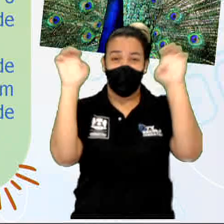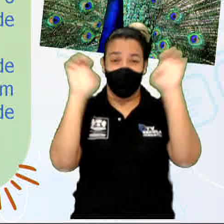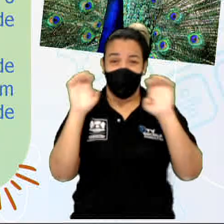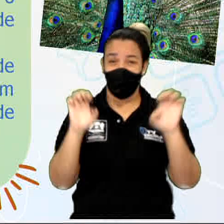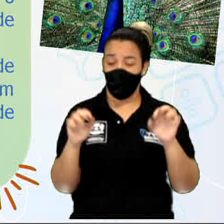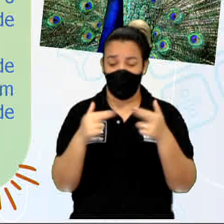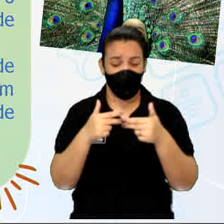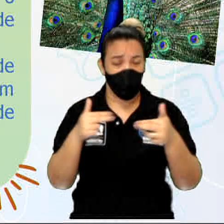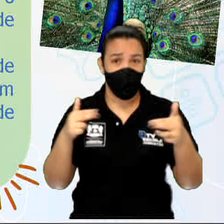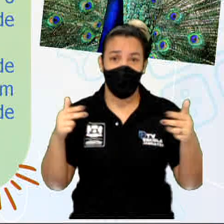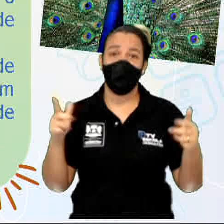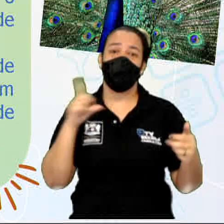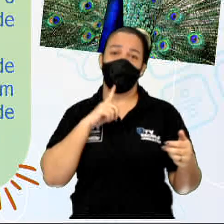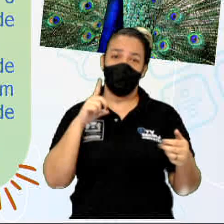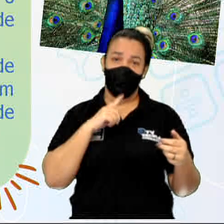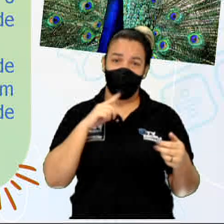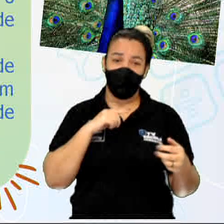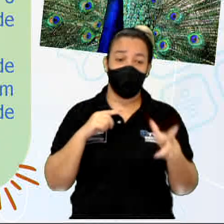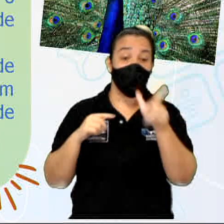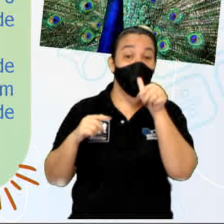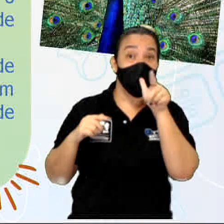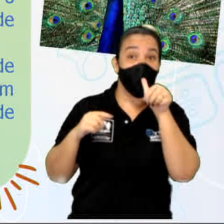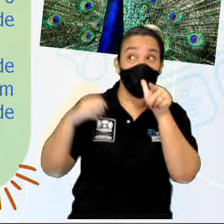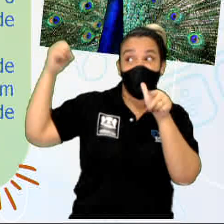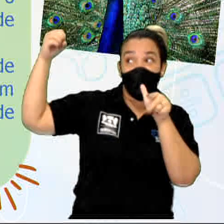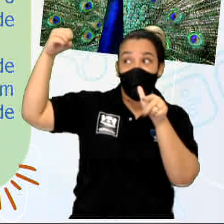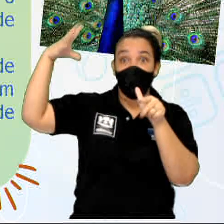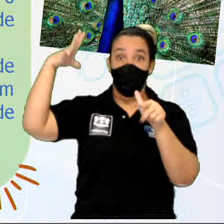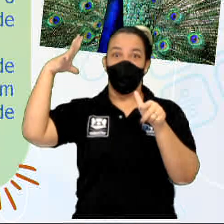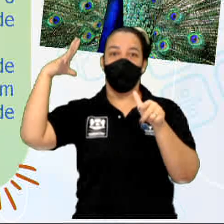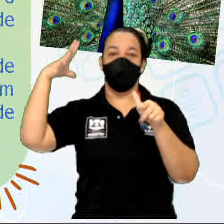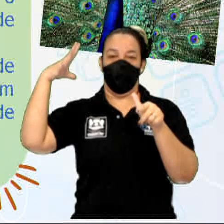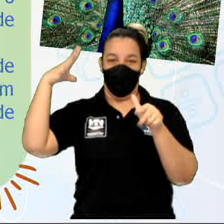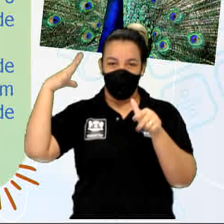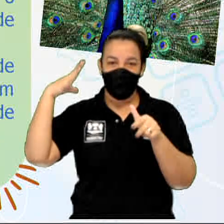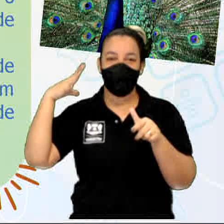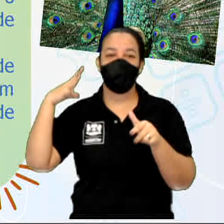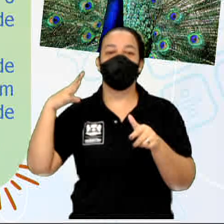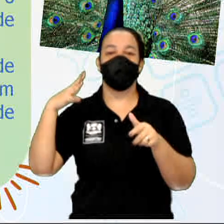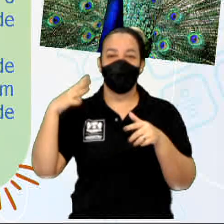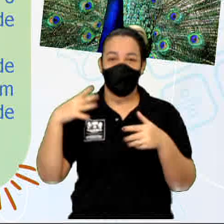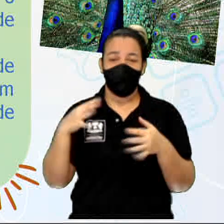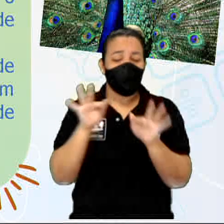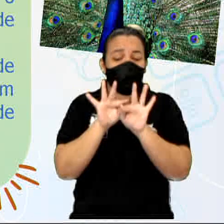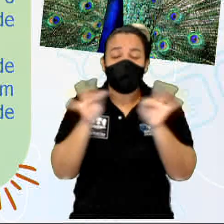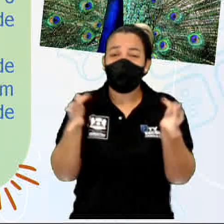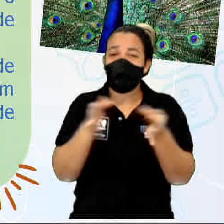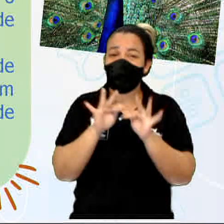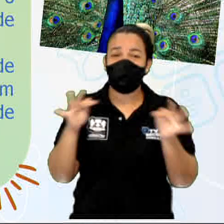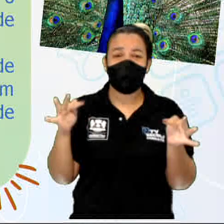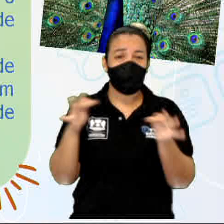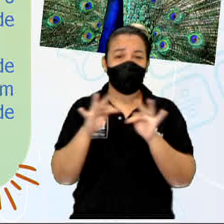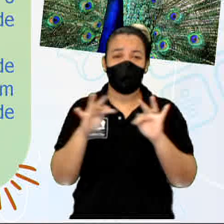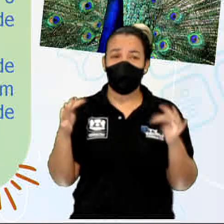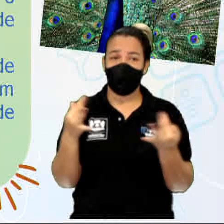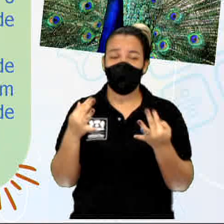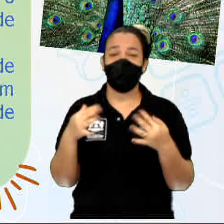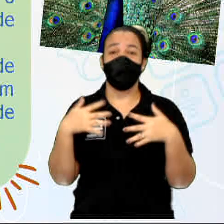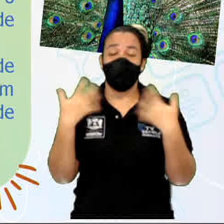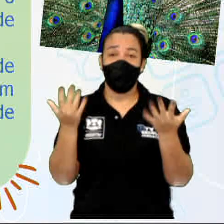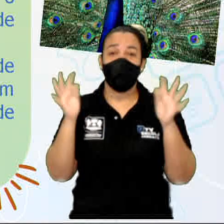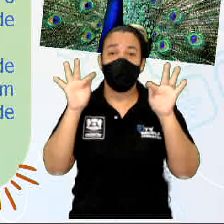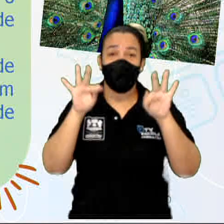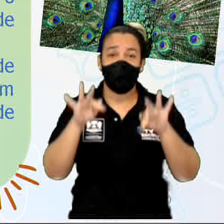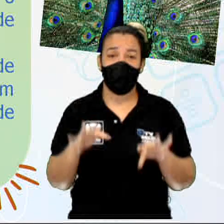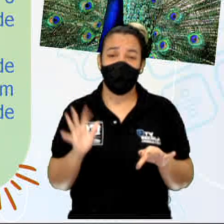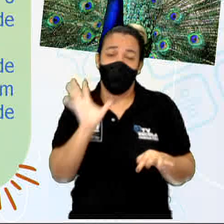água e luz, ele faz seu esplendor. Seu grande mistério é a simplicidade. Considerei, por fim, que